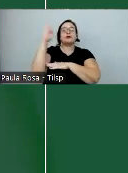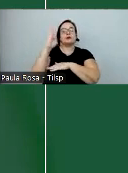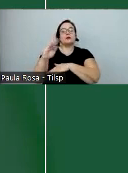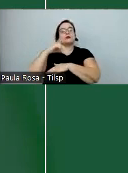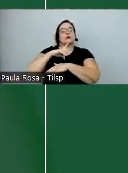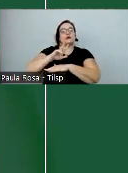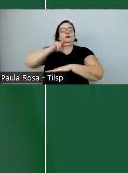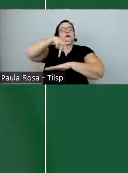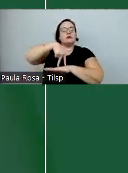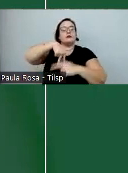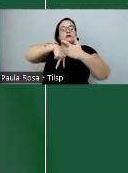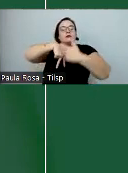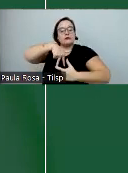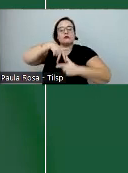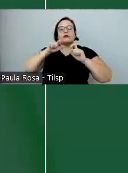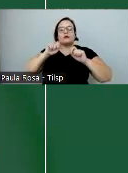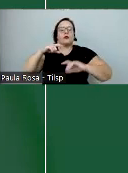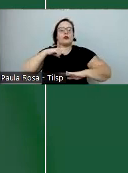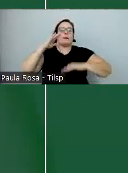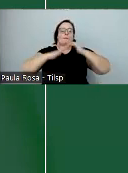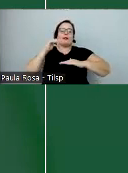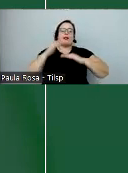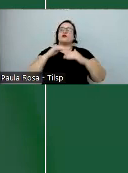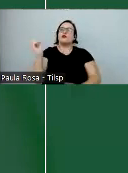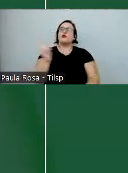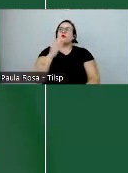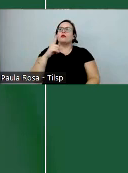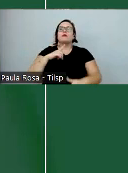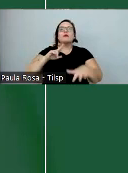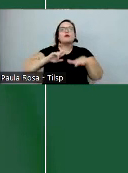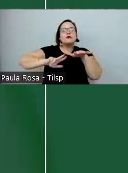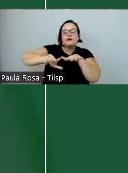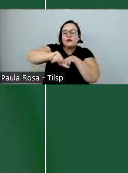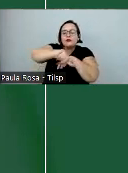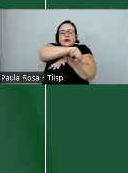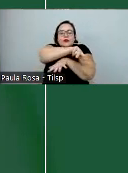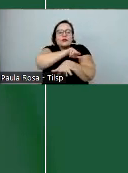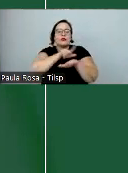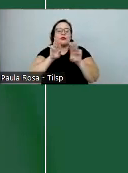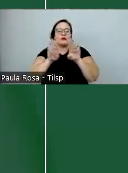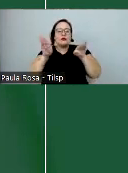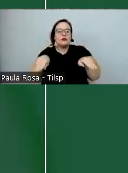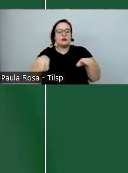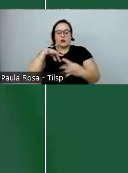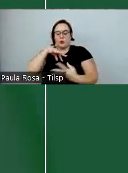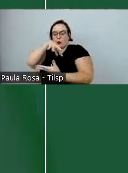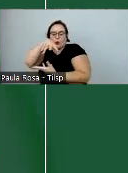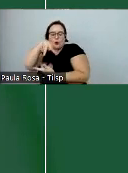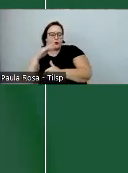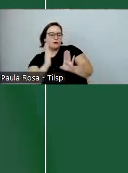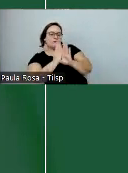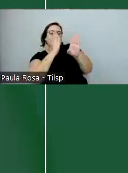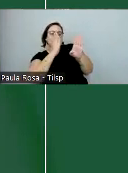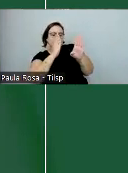de ter práticas inovadoras e uma diversidade Museu reconhecida mundialmente né Tanto do ponto de vista